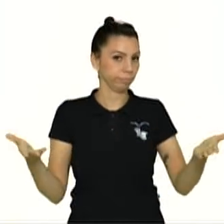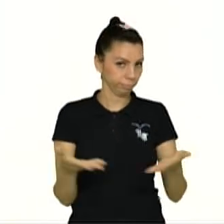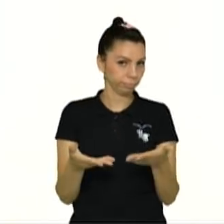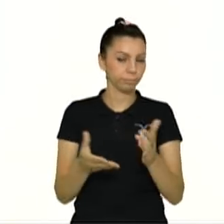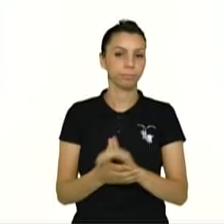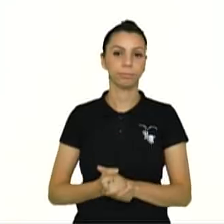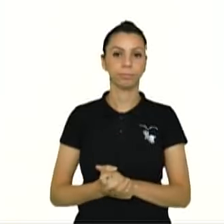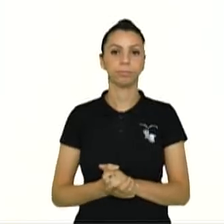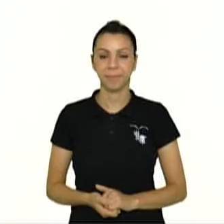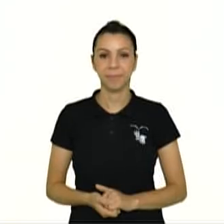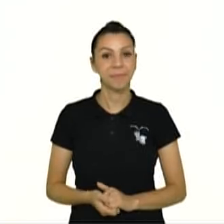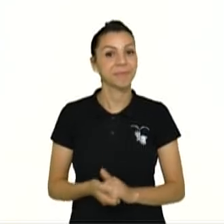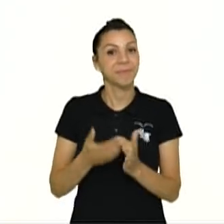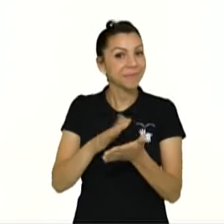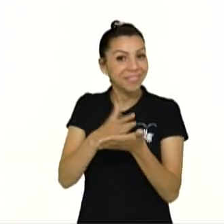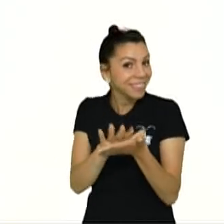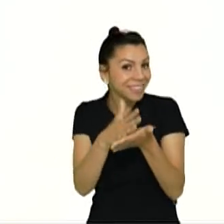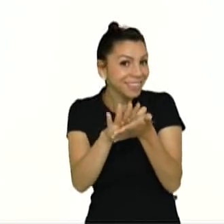momento.